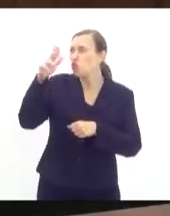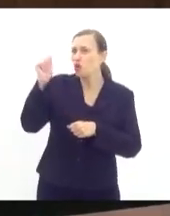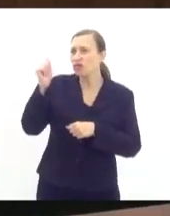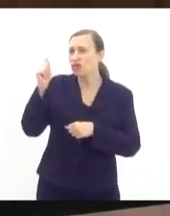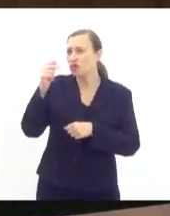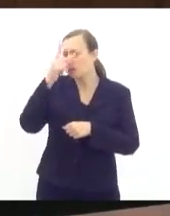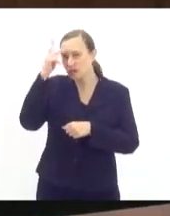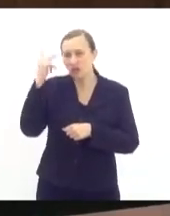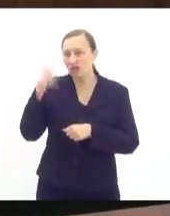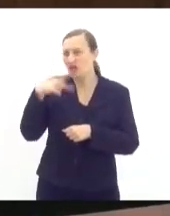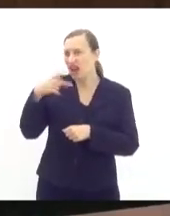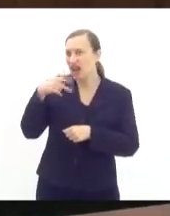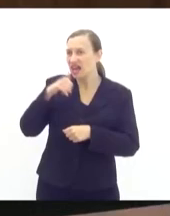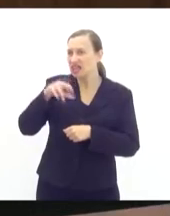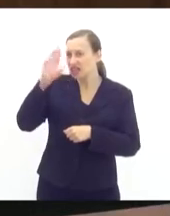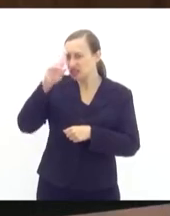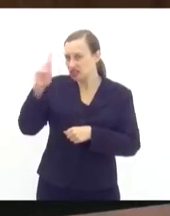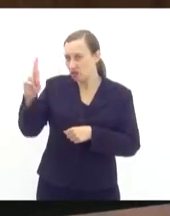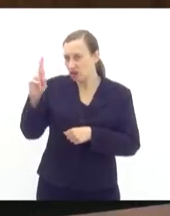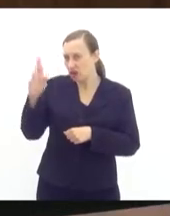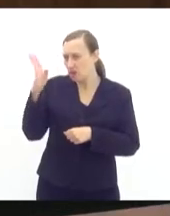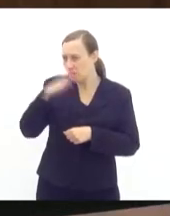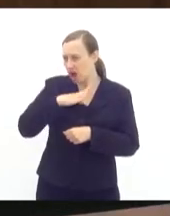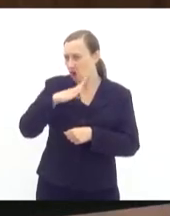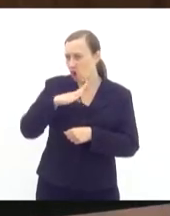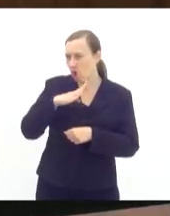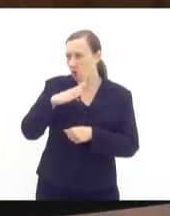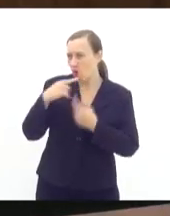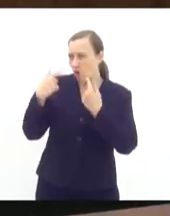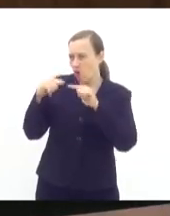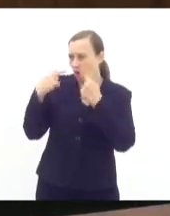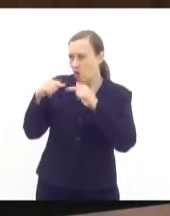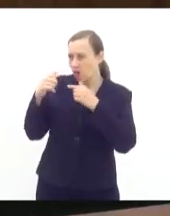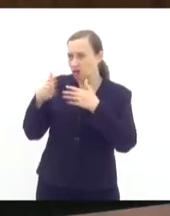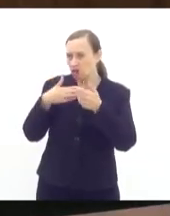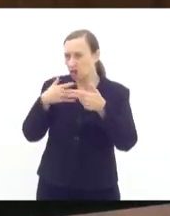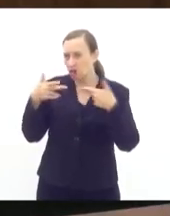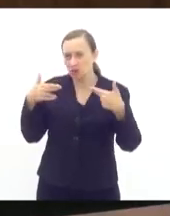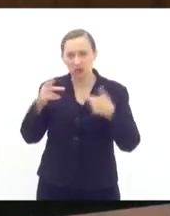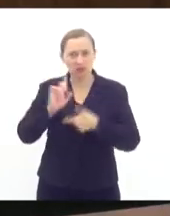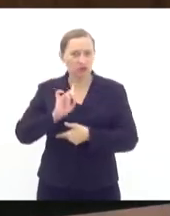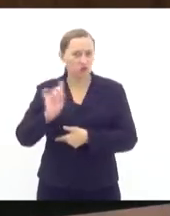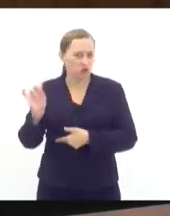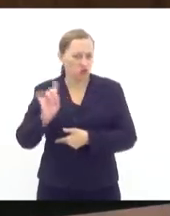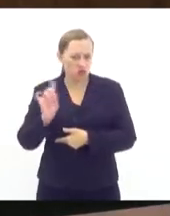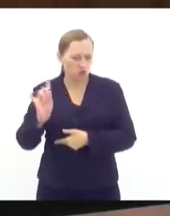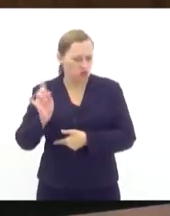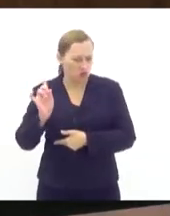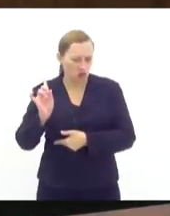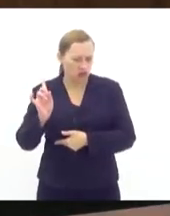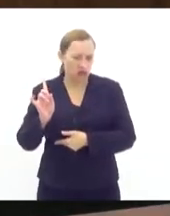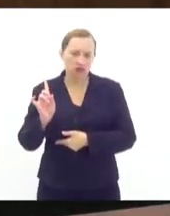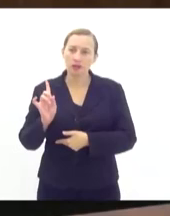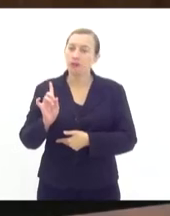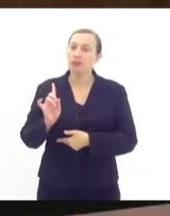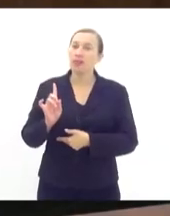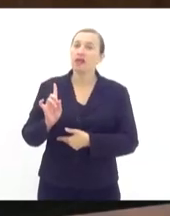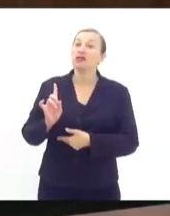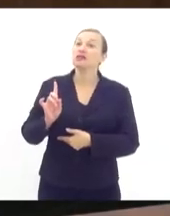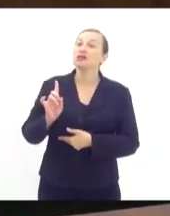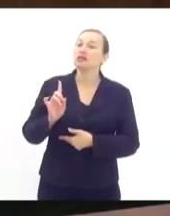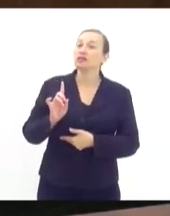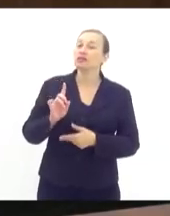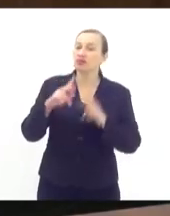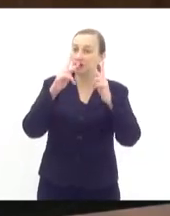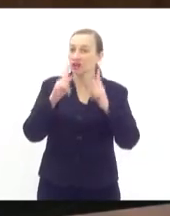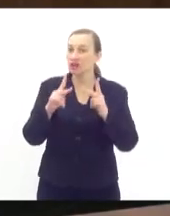da senhora falar mal da senhora falar reclamar de alguma coisa de algum de alguma coisa que a senhora tenha feito pelo